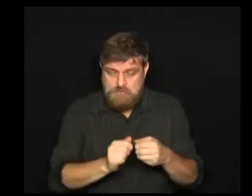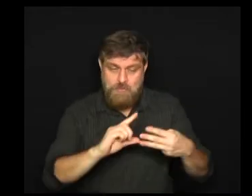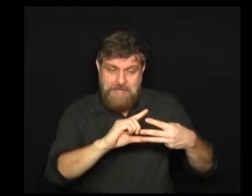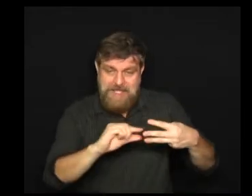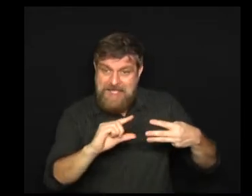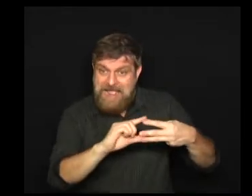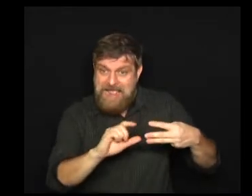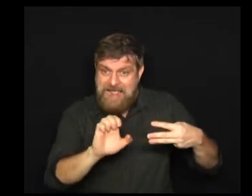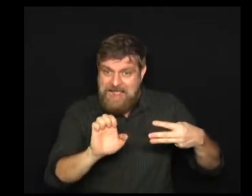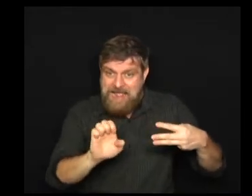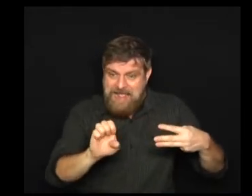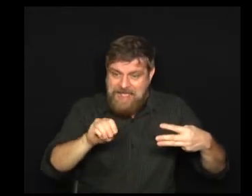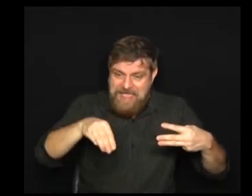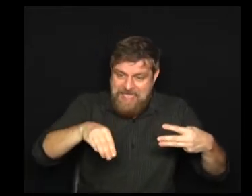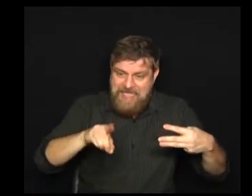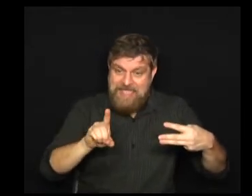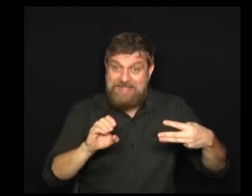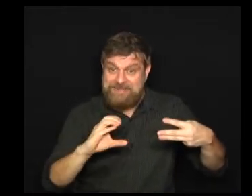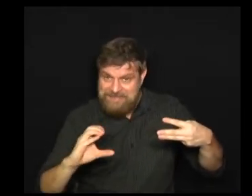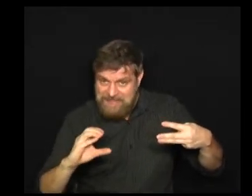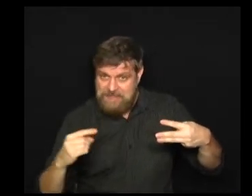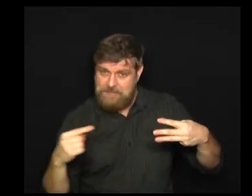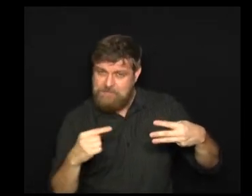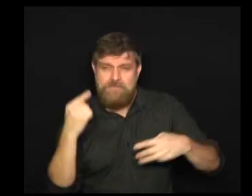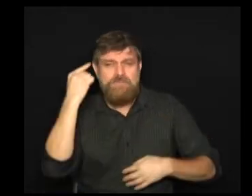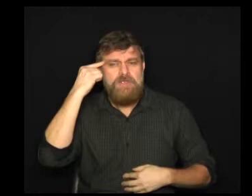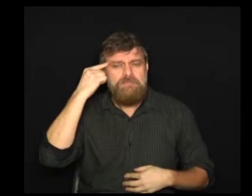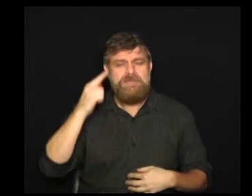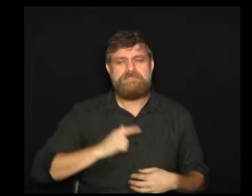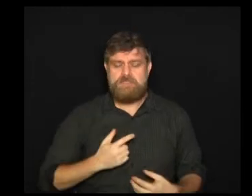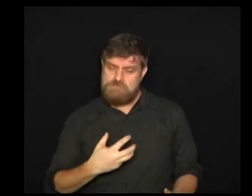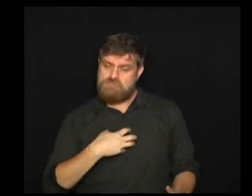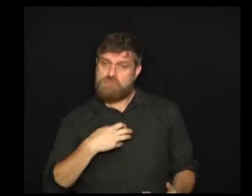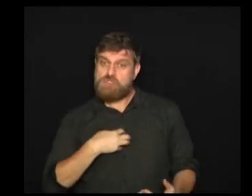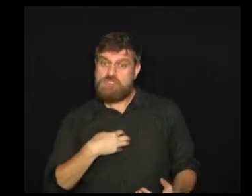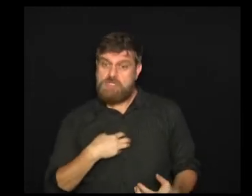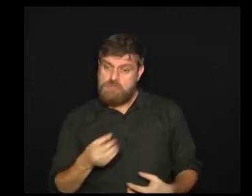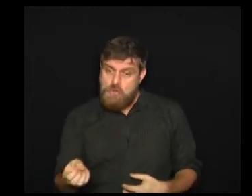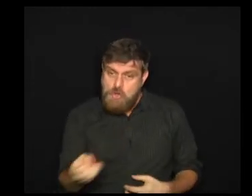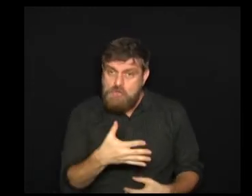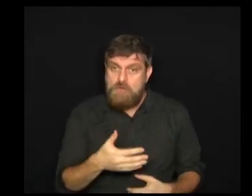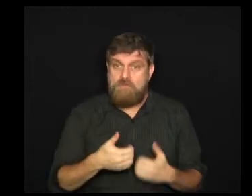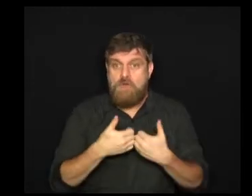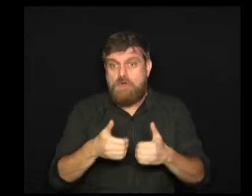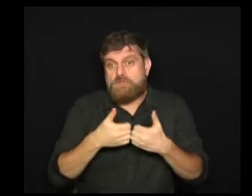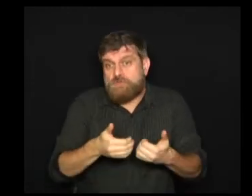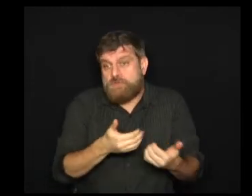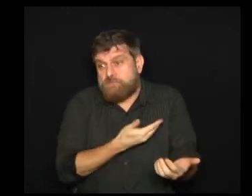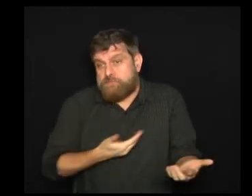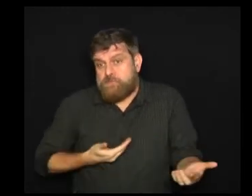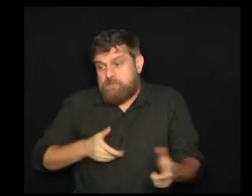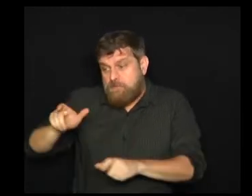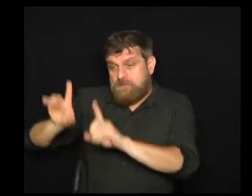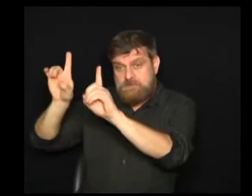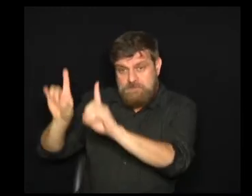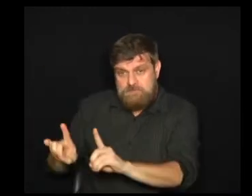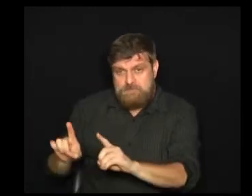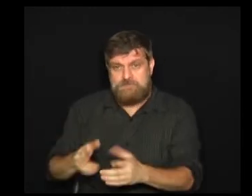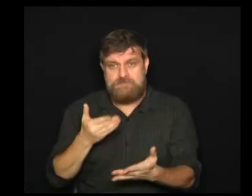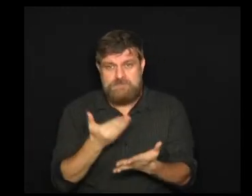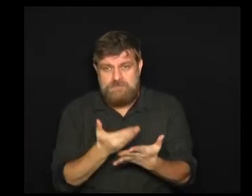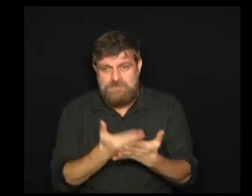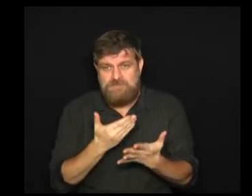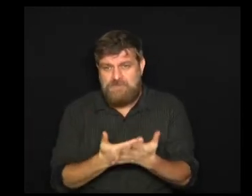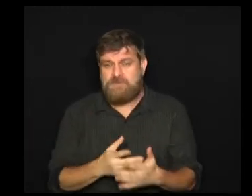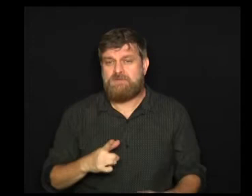também, para a gente pensar um novo modal de transporte para ser implantado em Campinas. Esse estudo é um estudo que